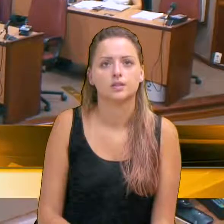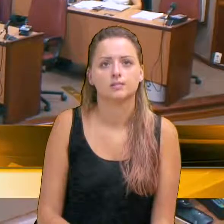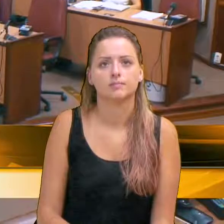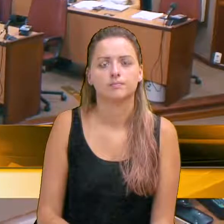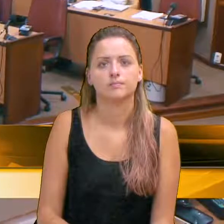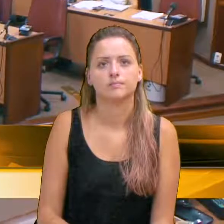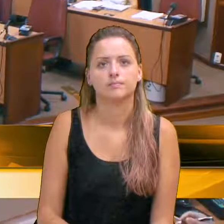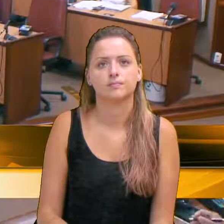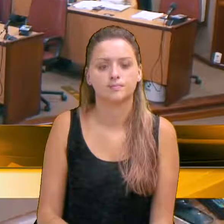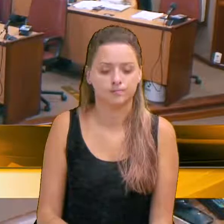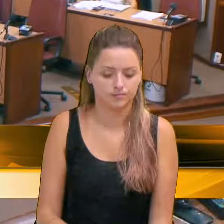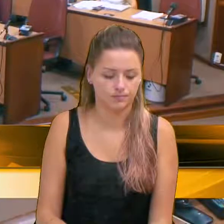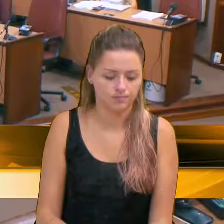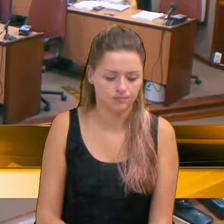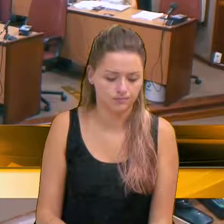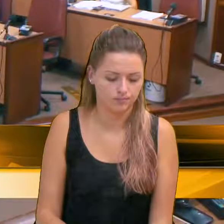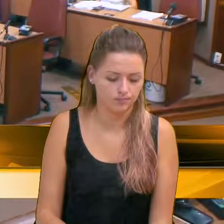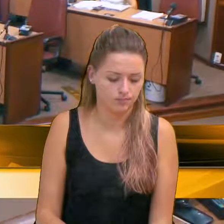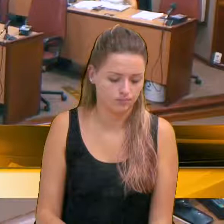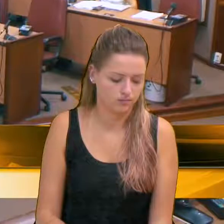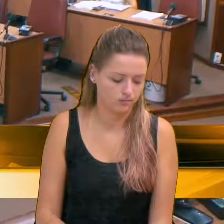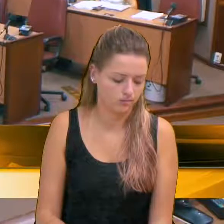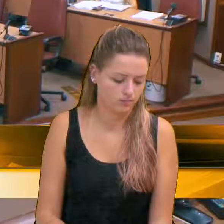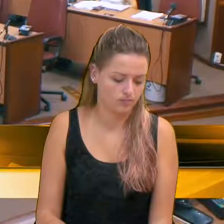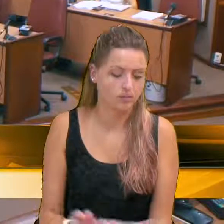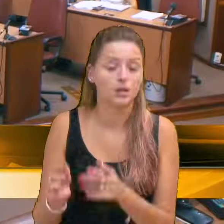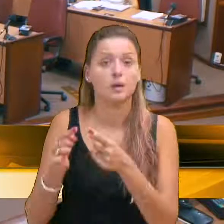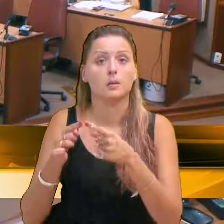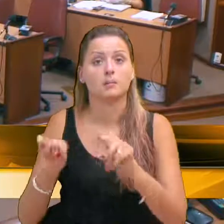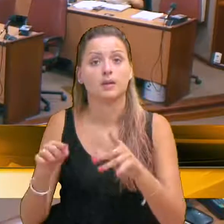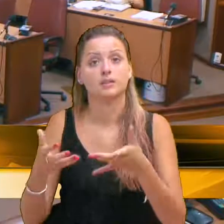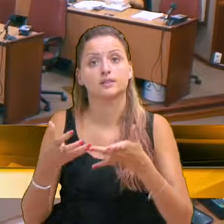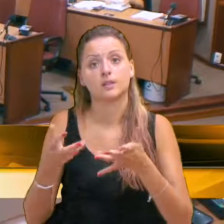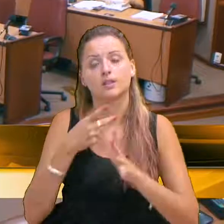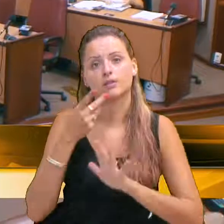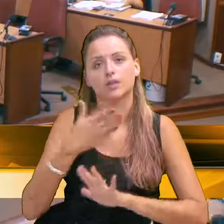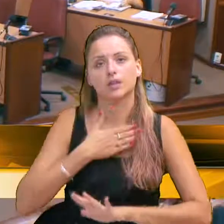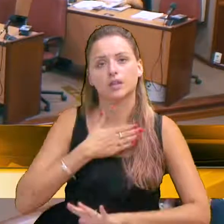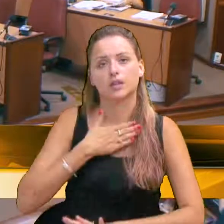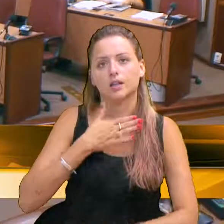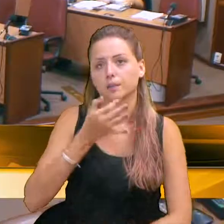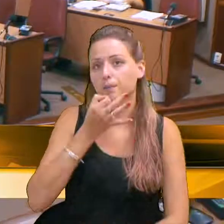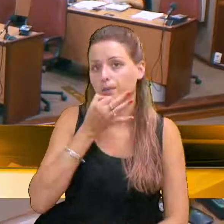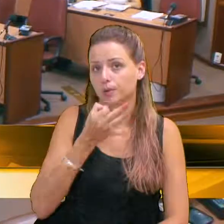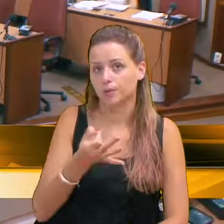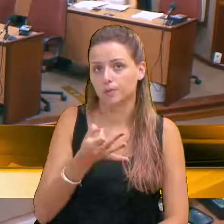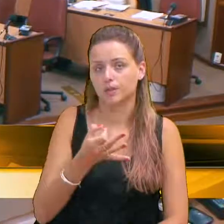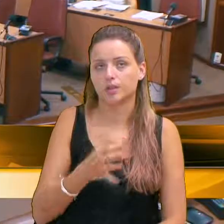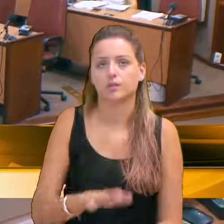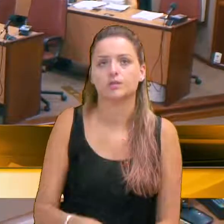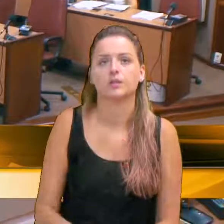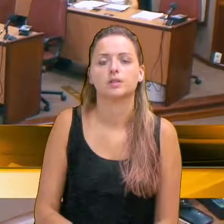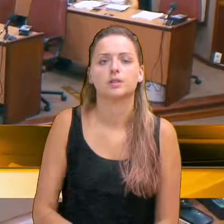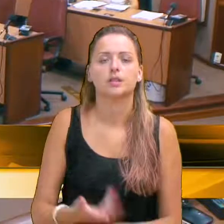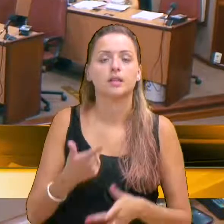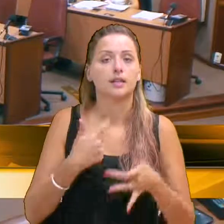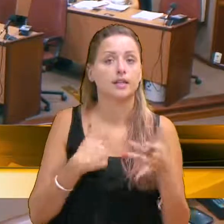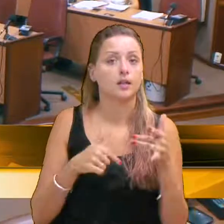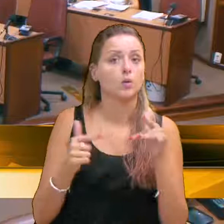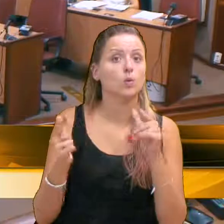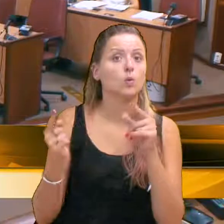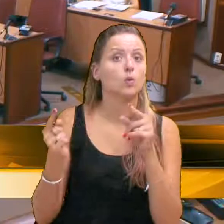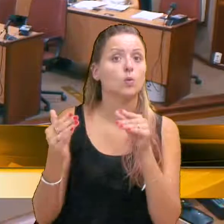mas eu gostaria de dar uma outra visão também, que corroboro com a questão de